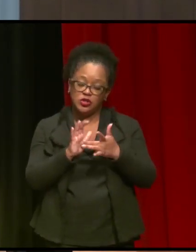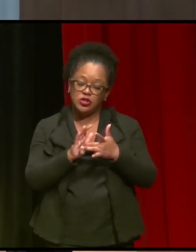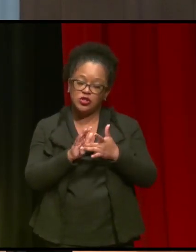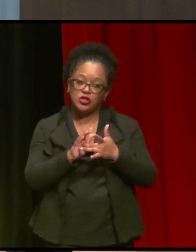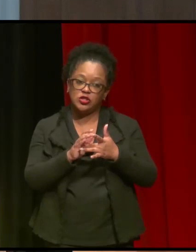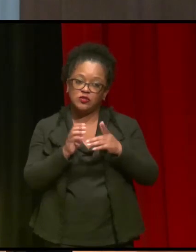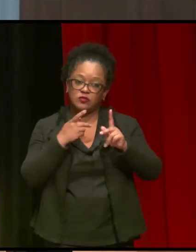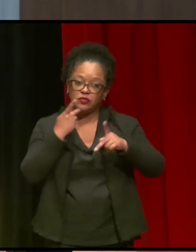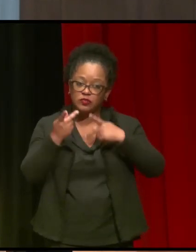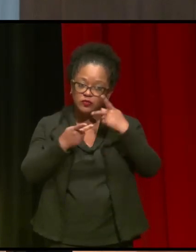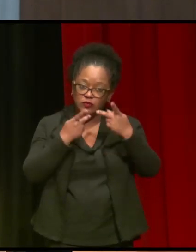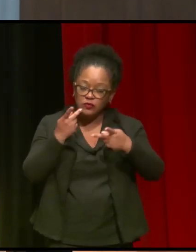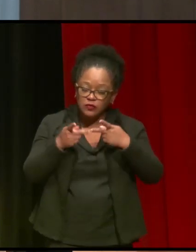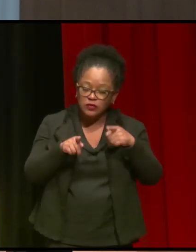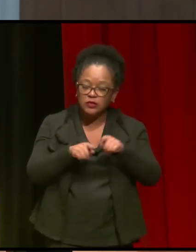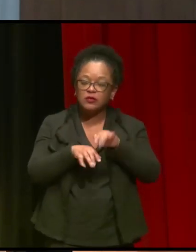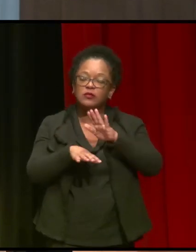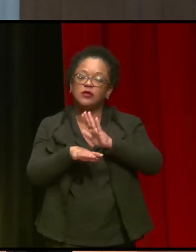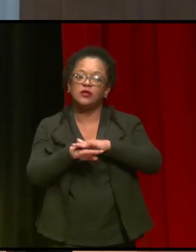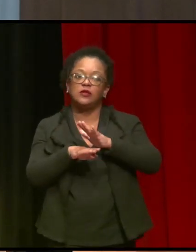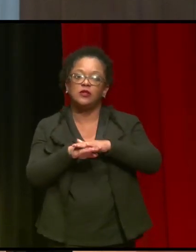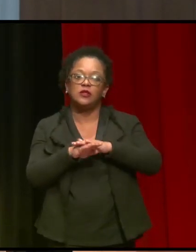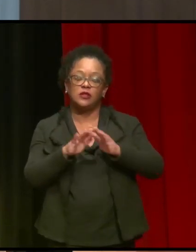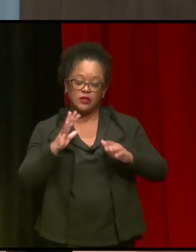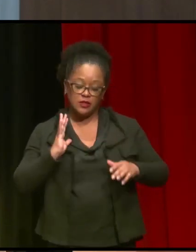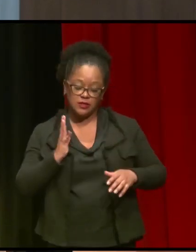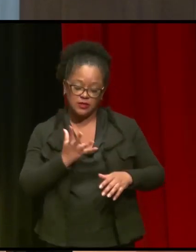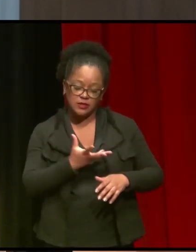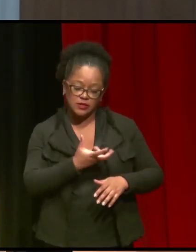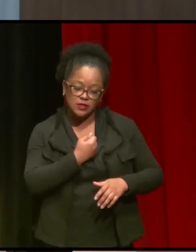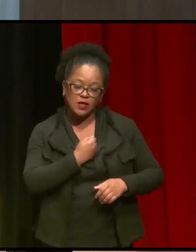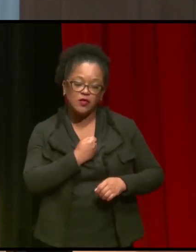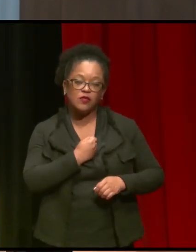veio para salvar o povo dos pecados deles.